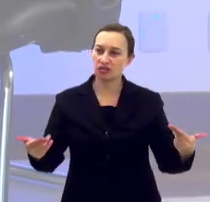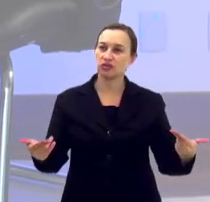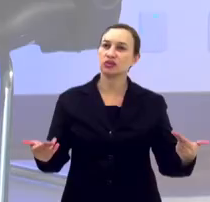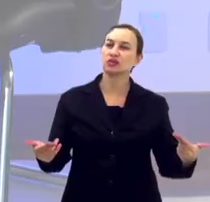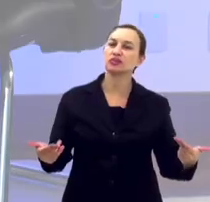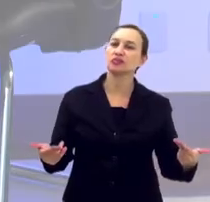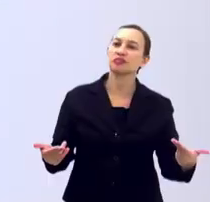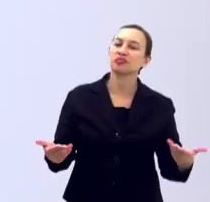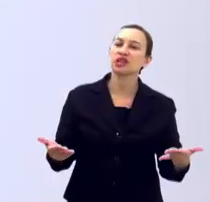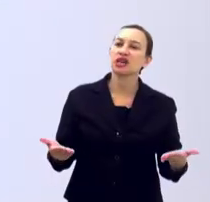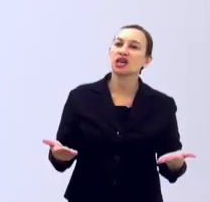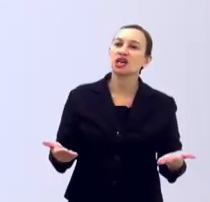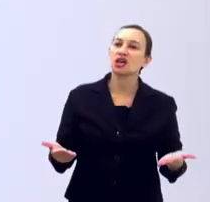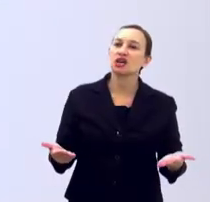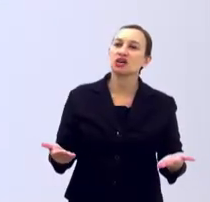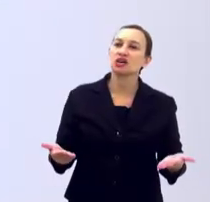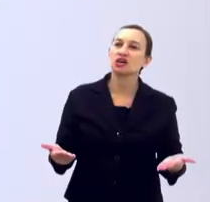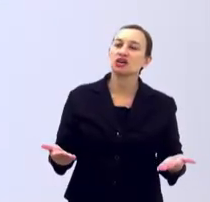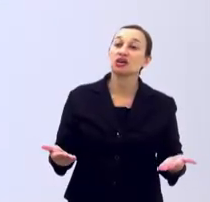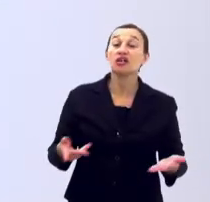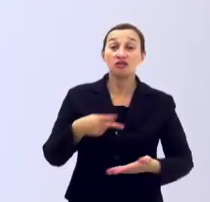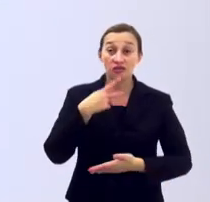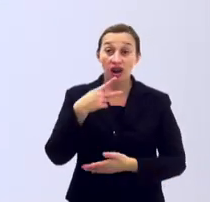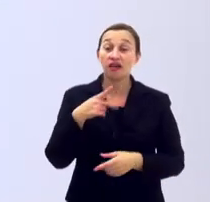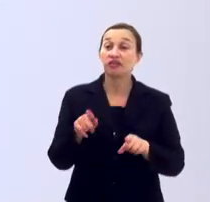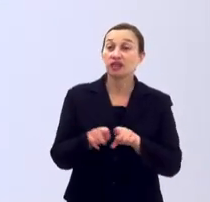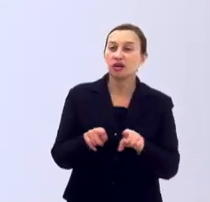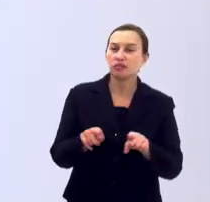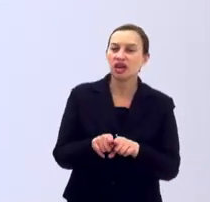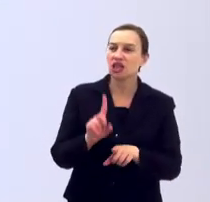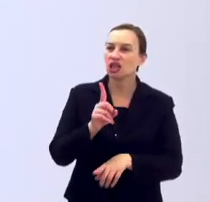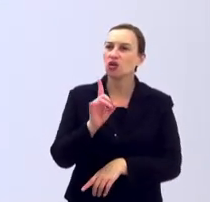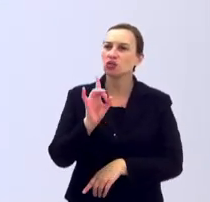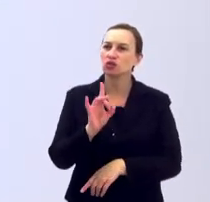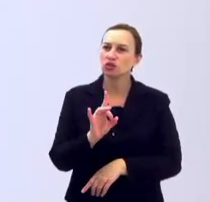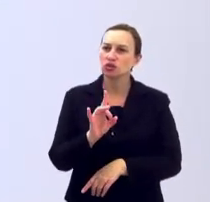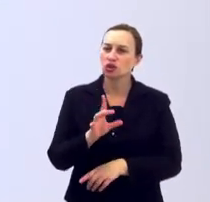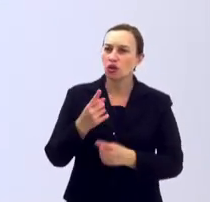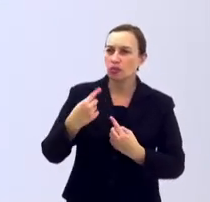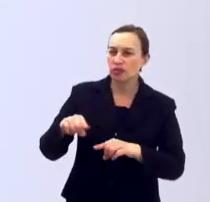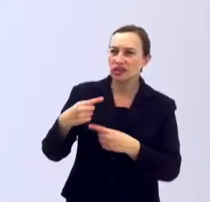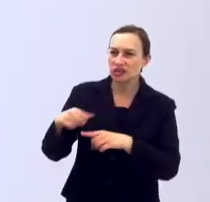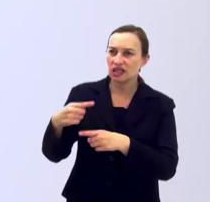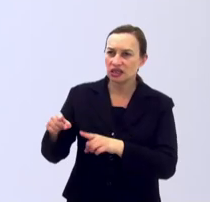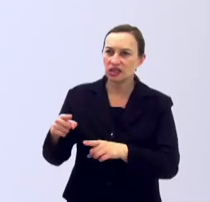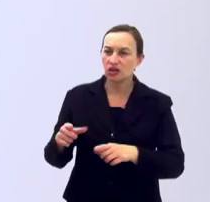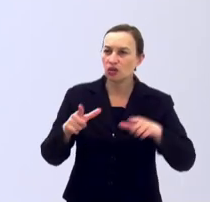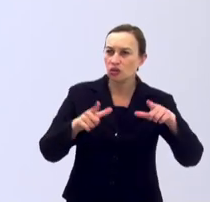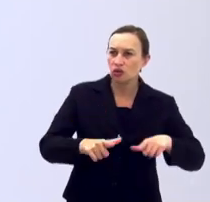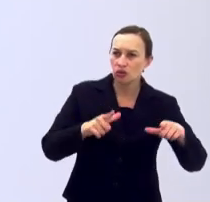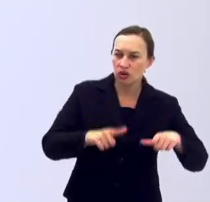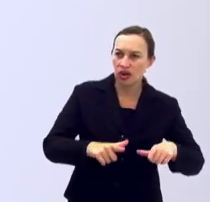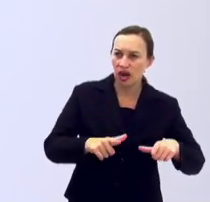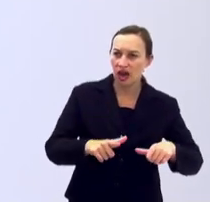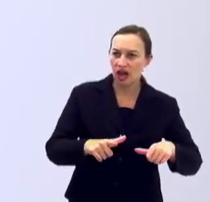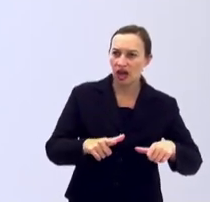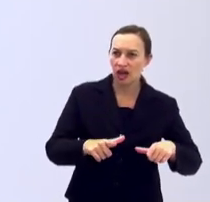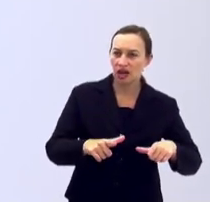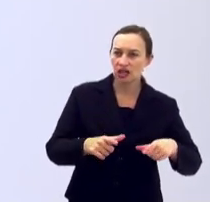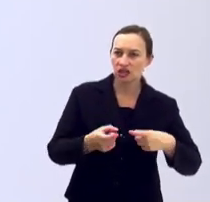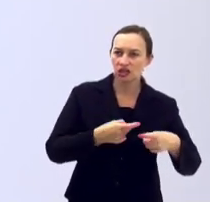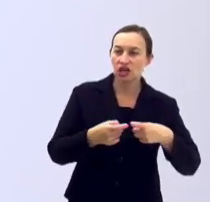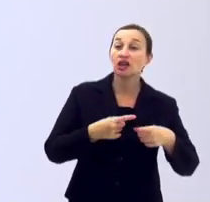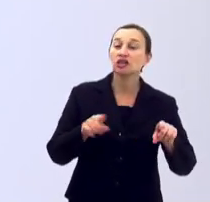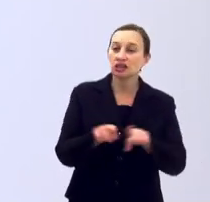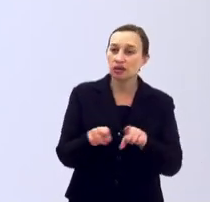próprio Schindler está lá. Eu queria também dizer que não só houve a perseguição em campos de concentração, mas também houve a utilização